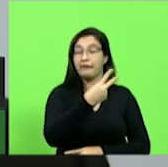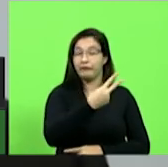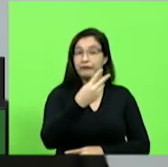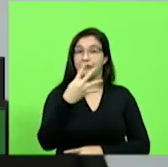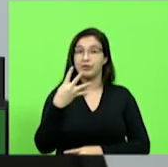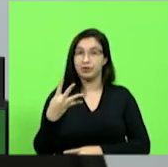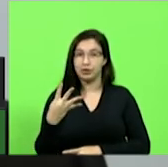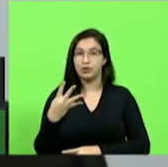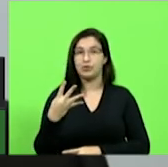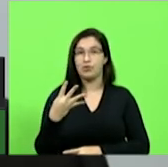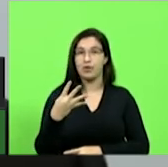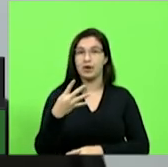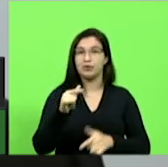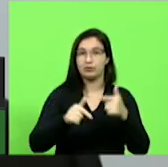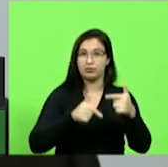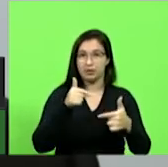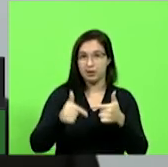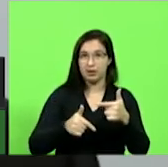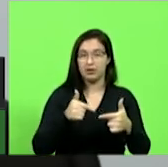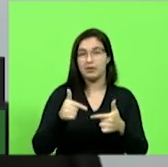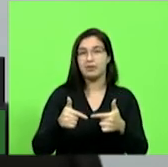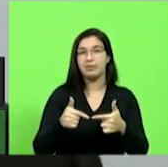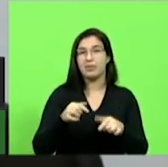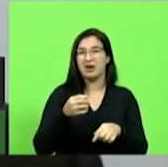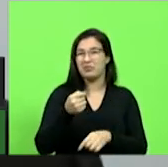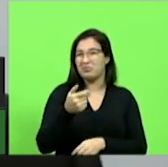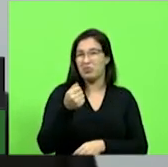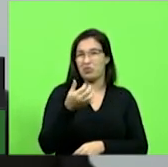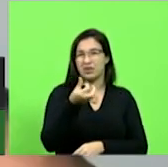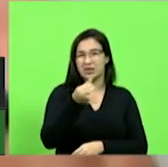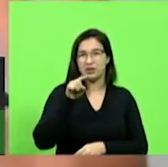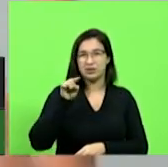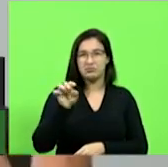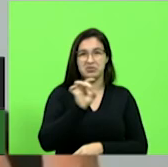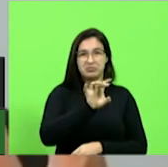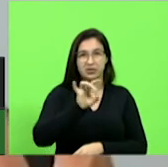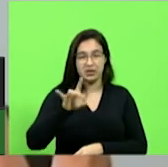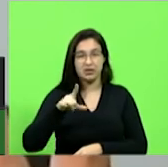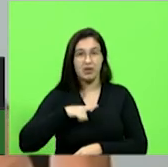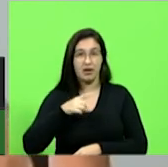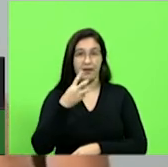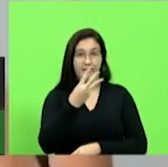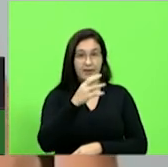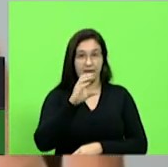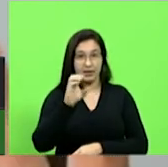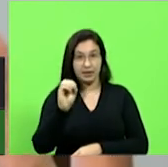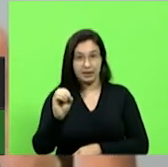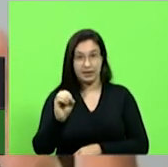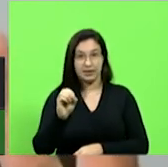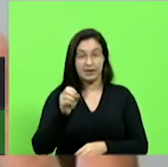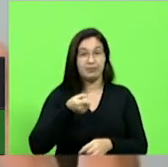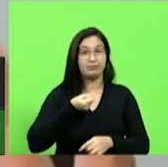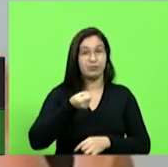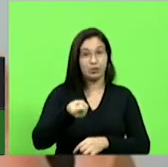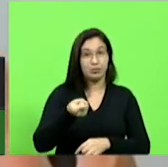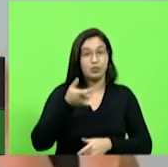cargos comissionados, de quase R$6 mil cada um. Então são 30 procuradores